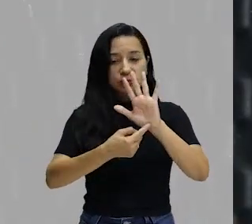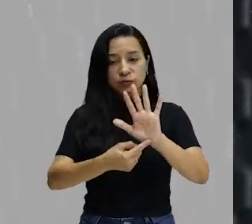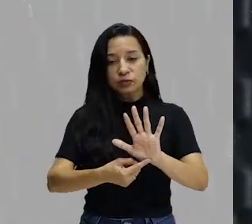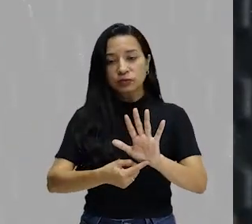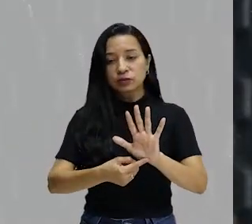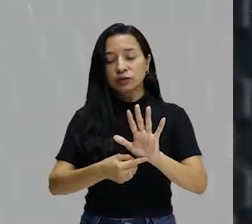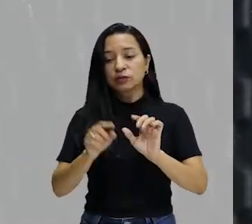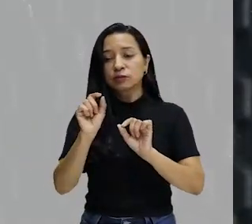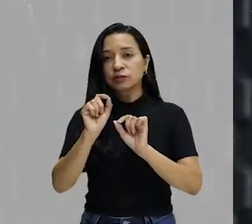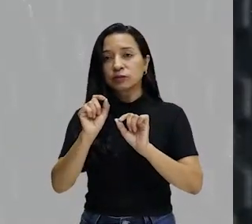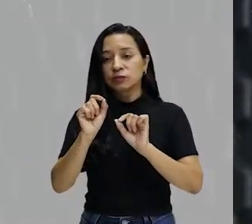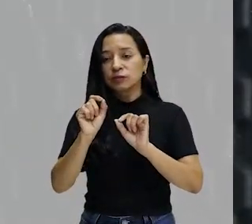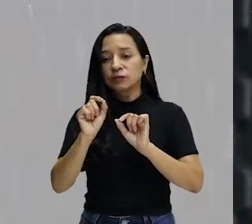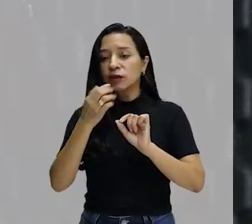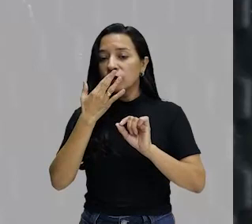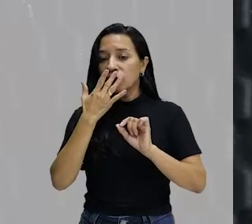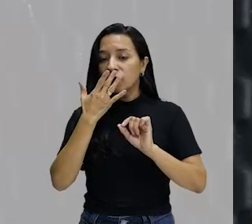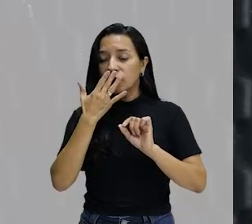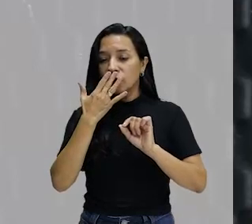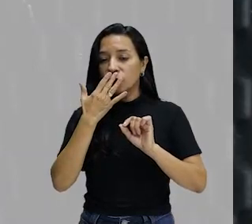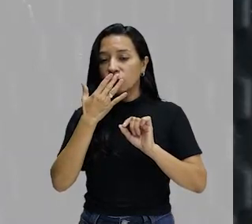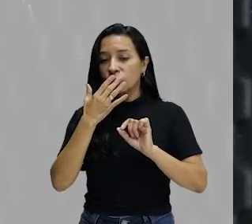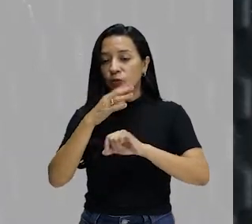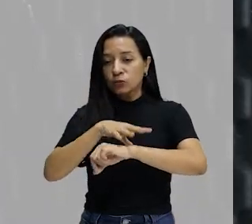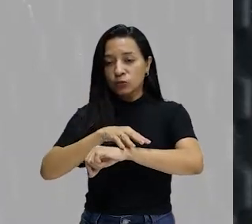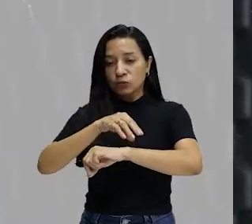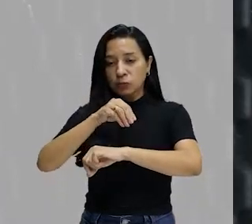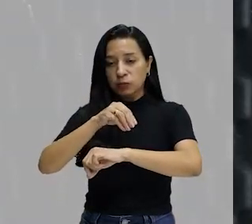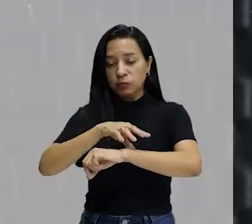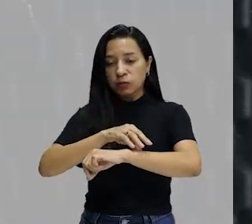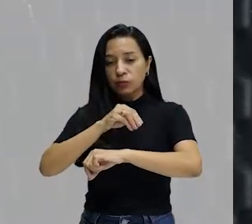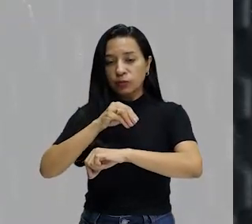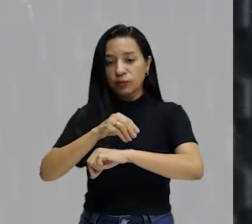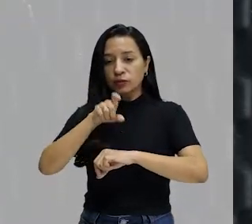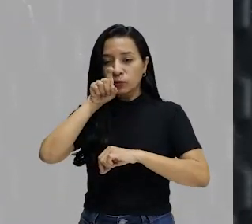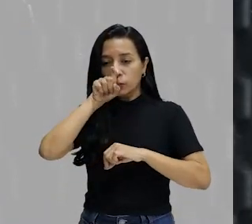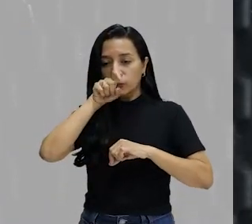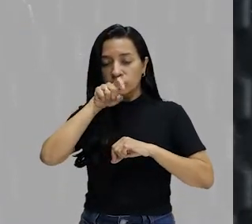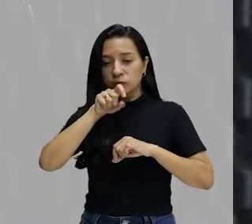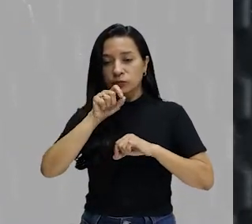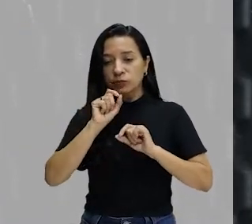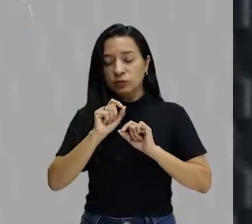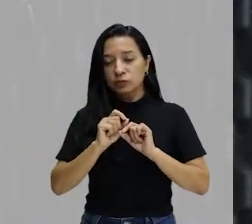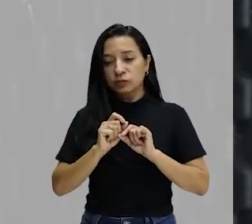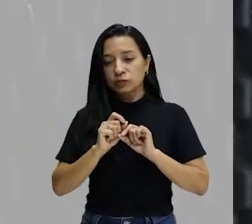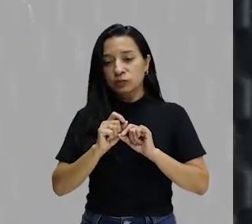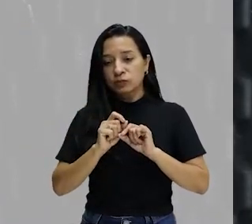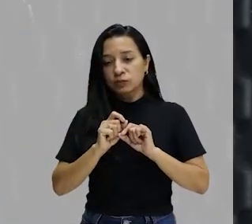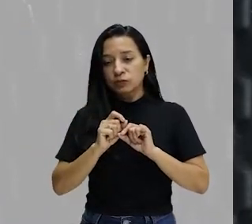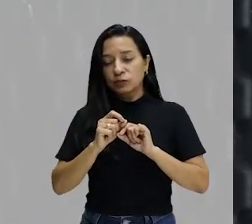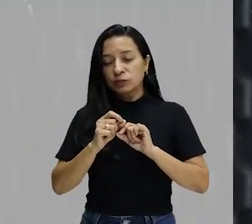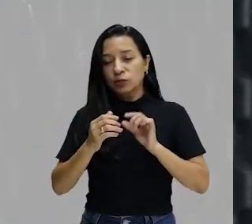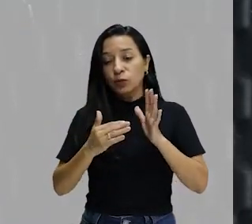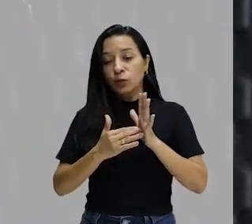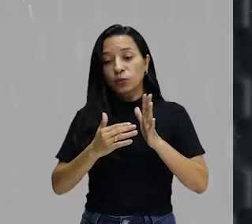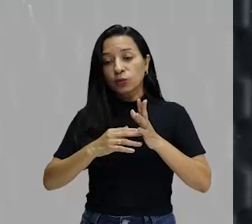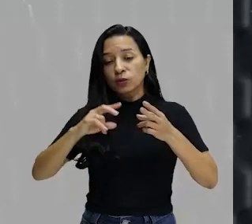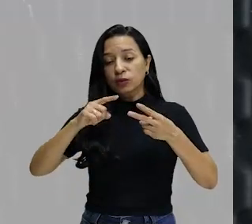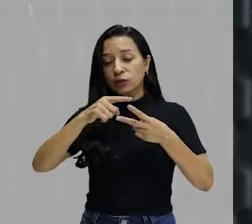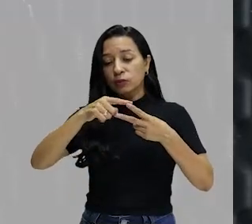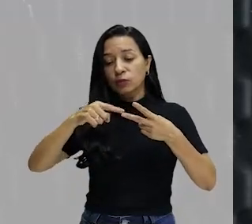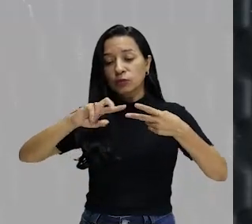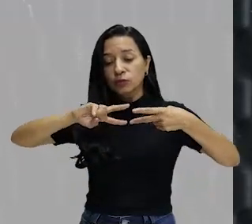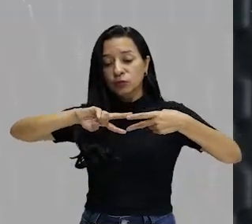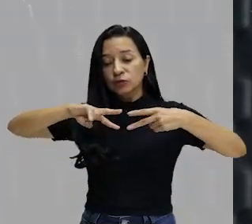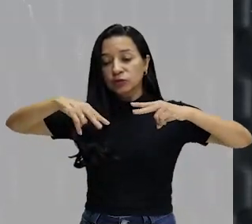que a coloração da plumagem desses periquitos ela é controlada por 2 genes que